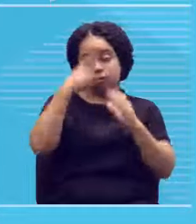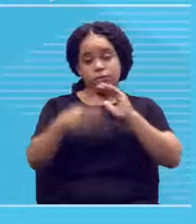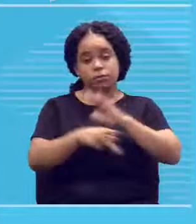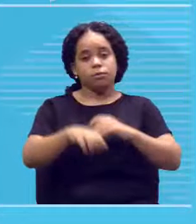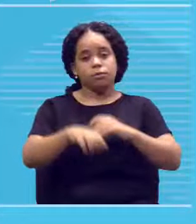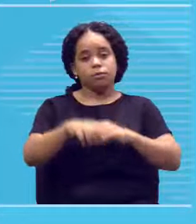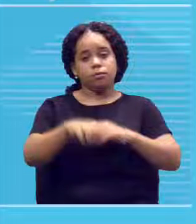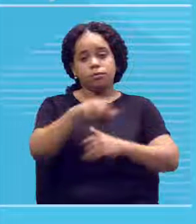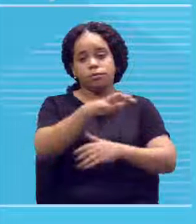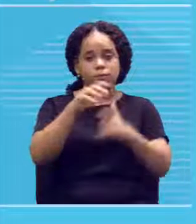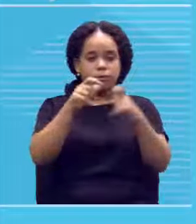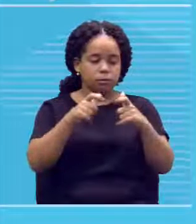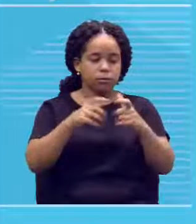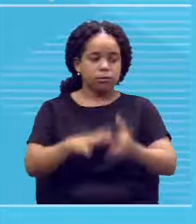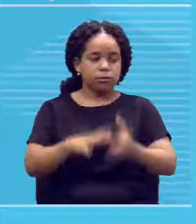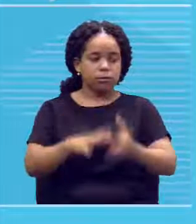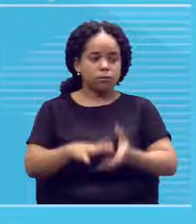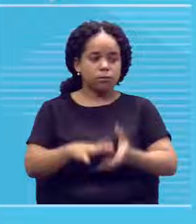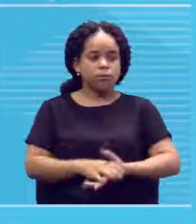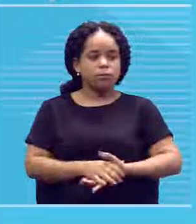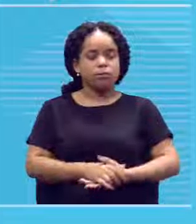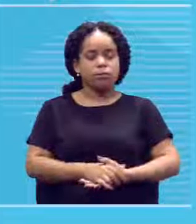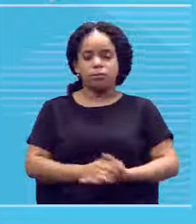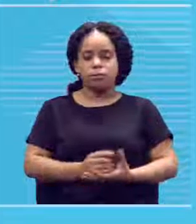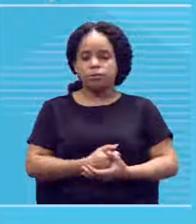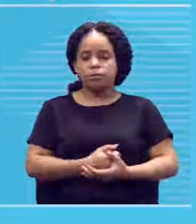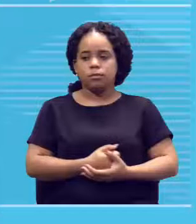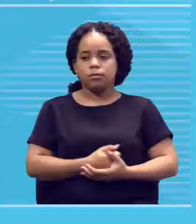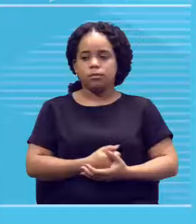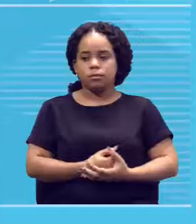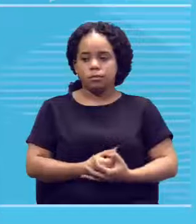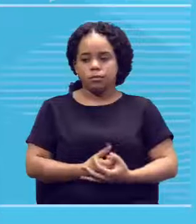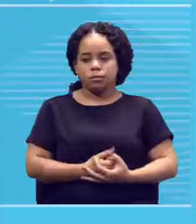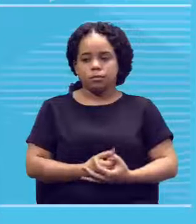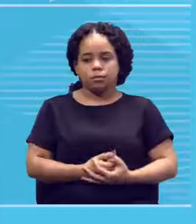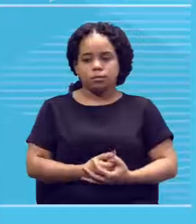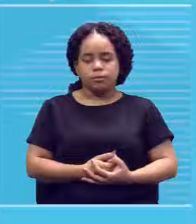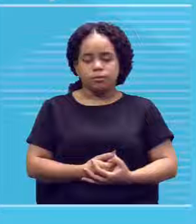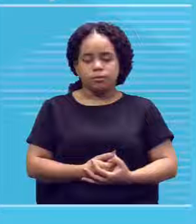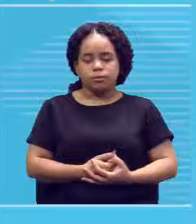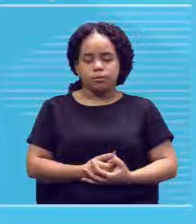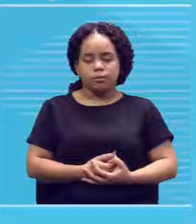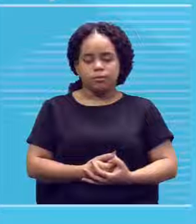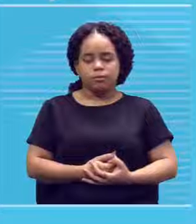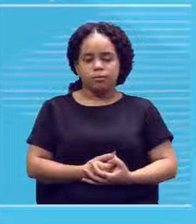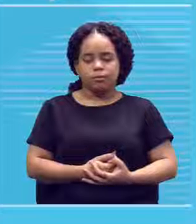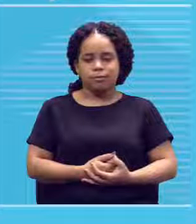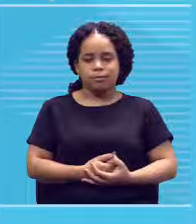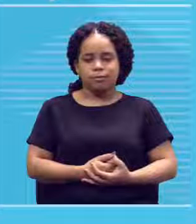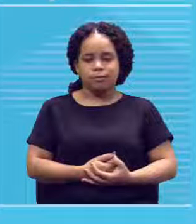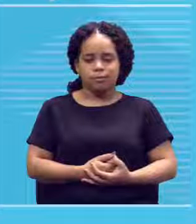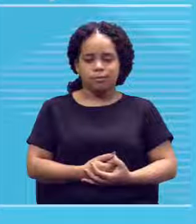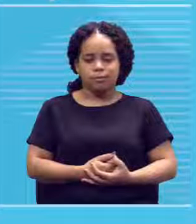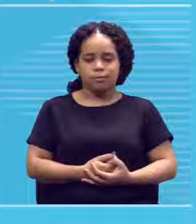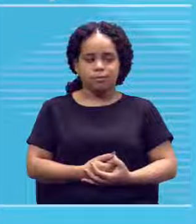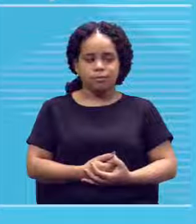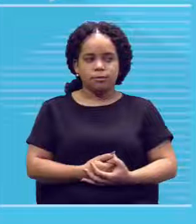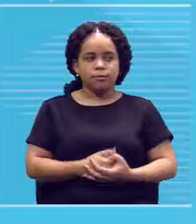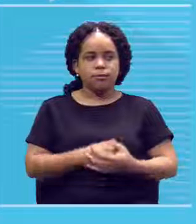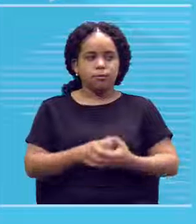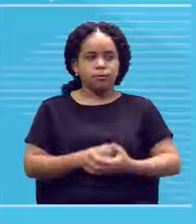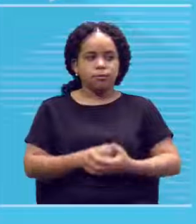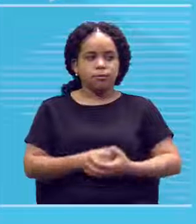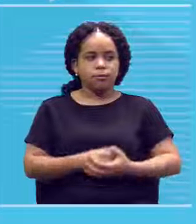regiões nas regiões onde não há chuva não há também vida e no outras